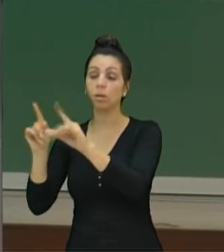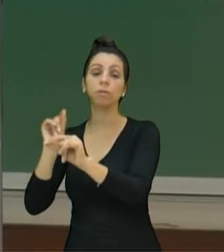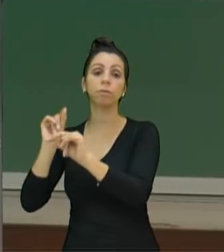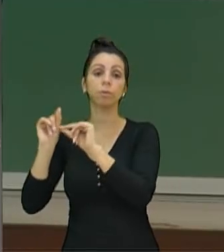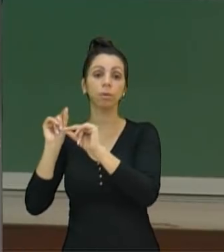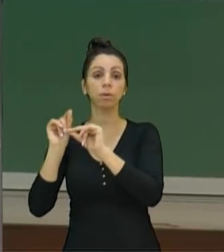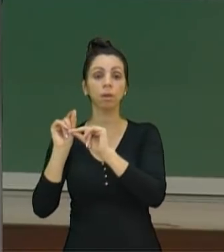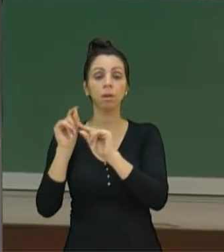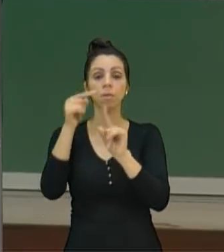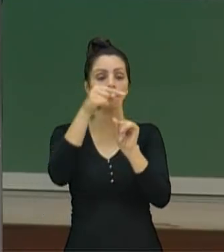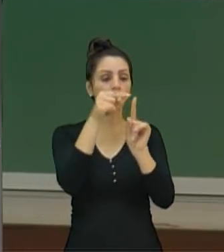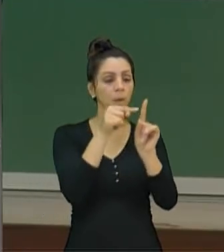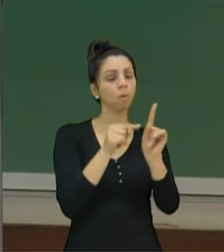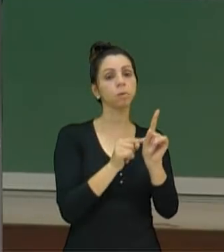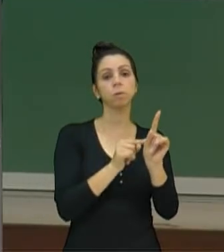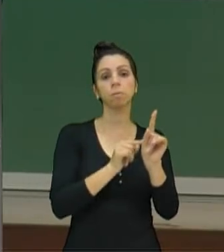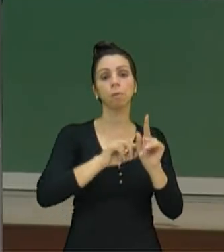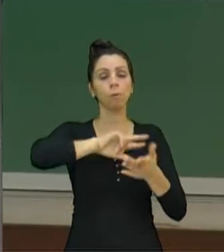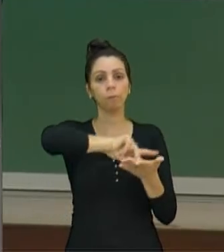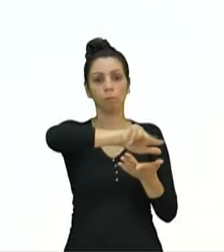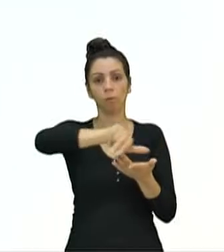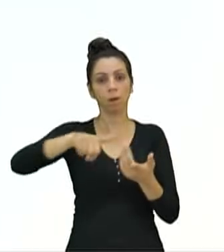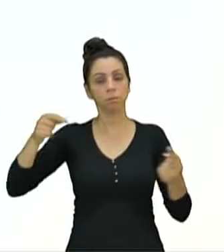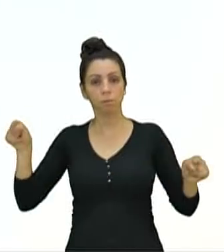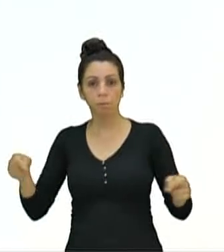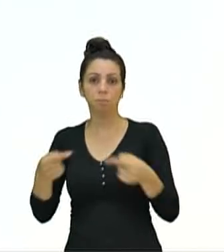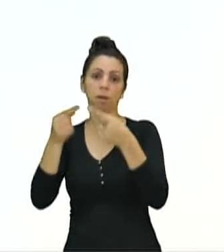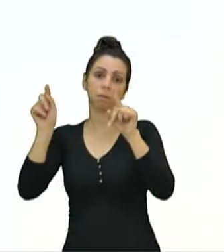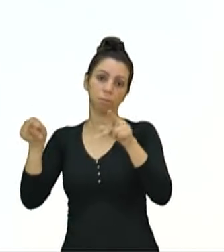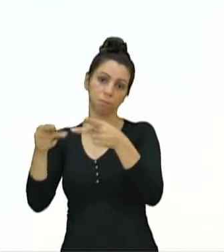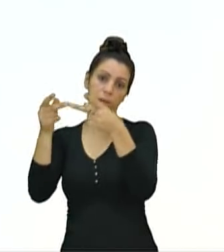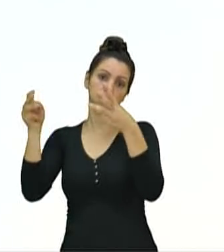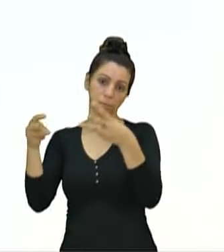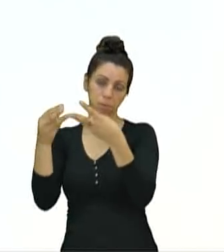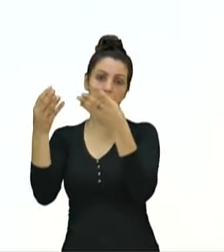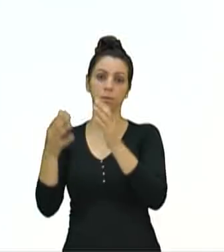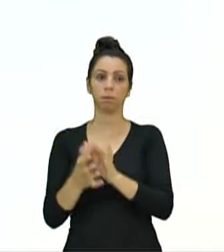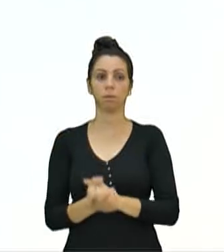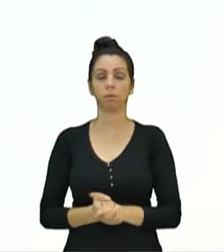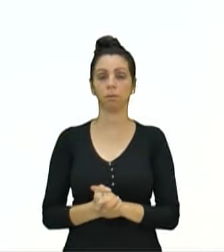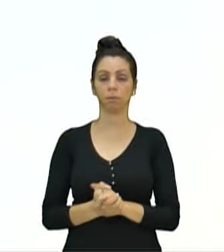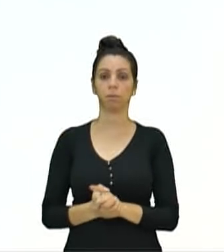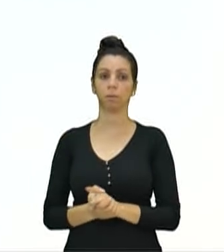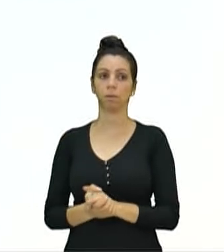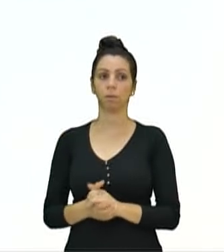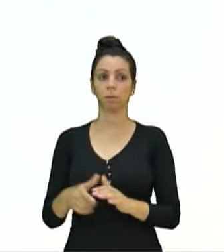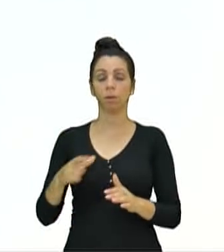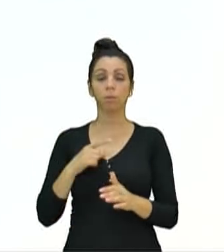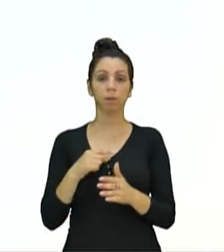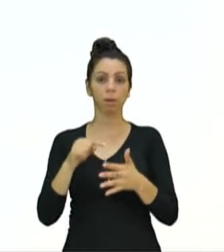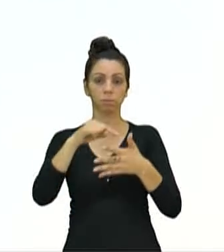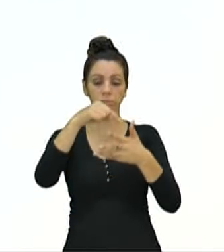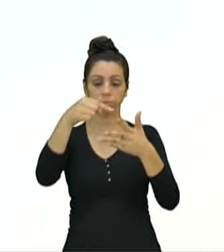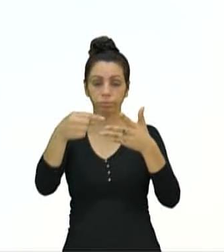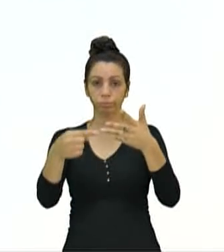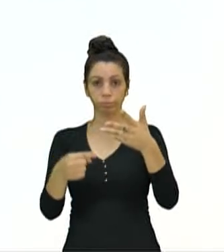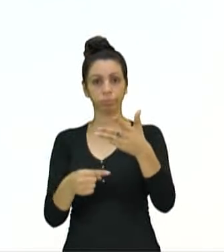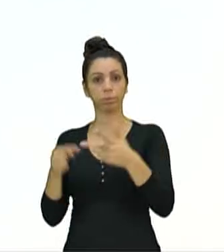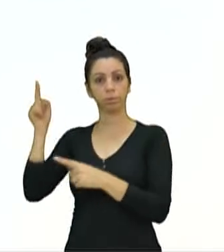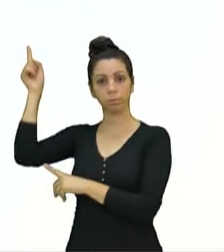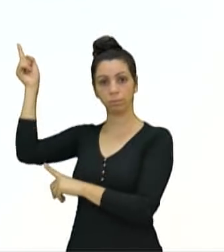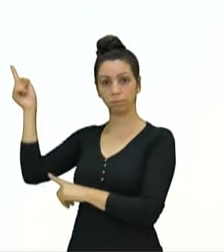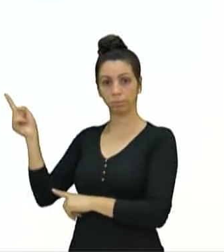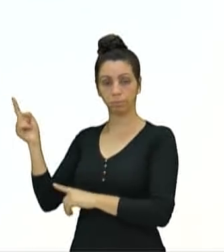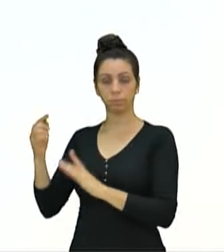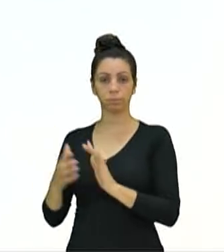posições básicas, né? Então, lá na nossa imagem, você tem ali, ó, o carpado, quando ela abraça as pernas com as pernas